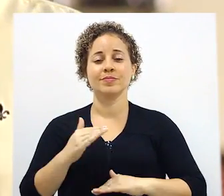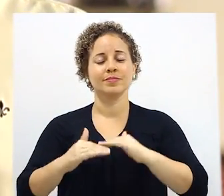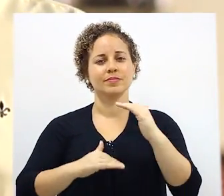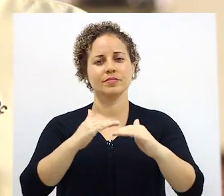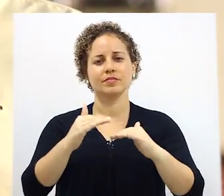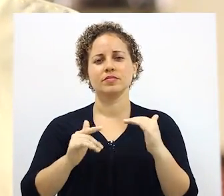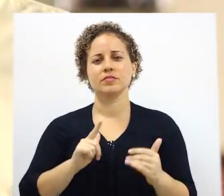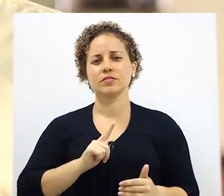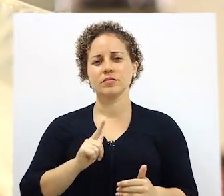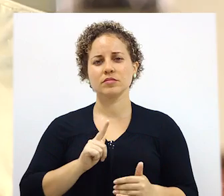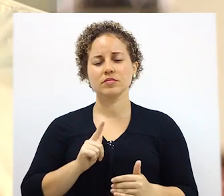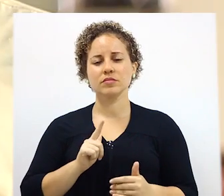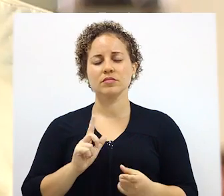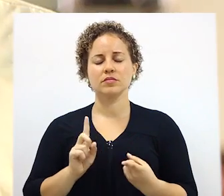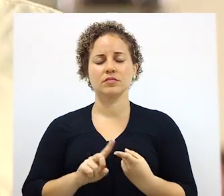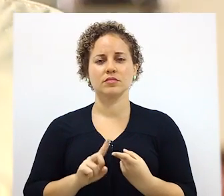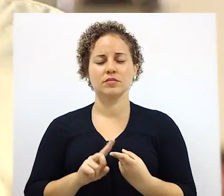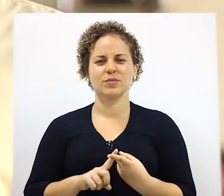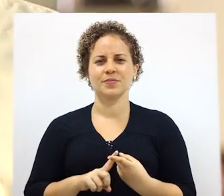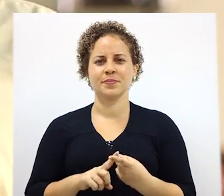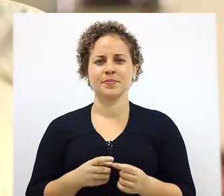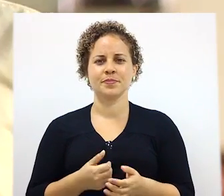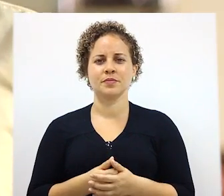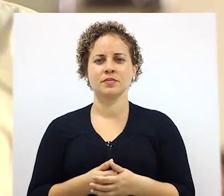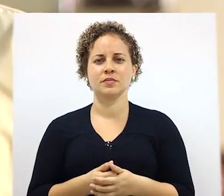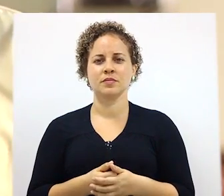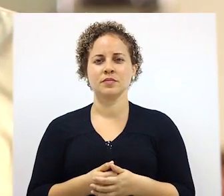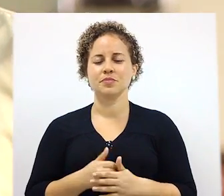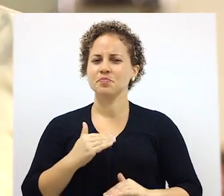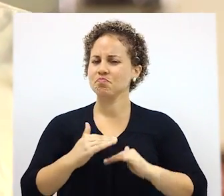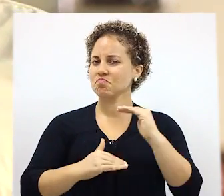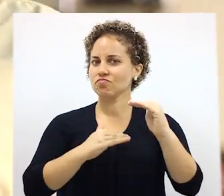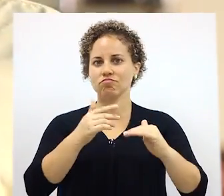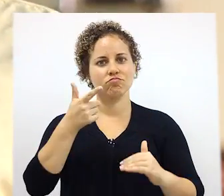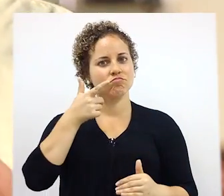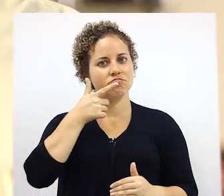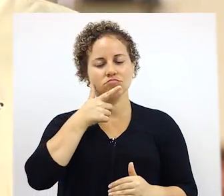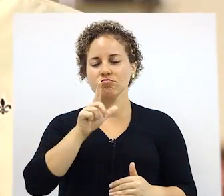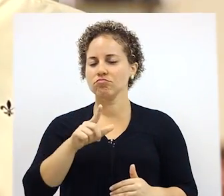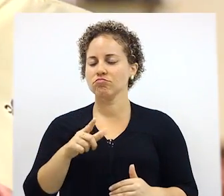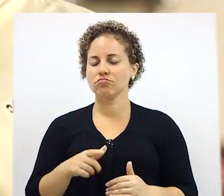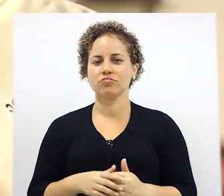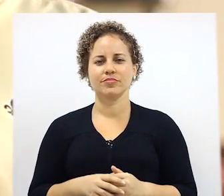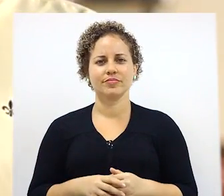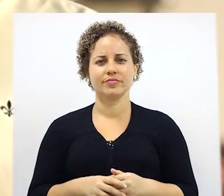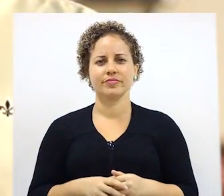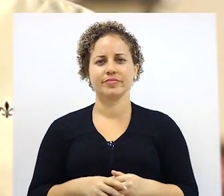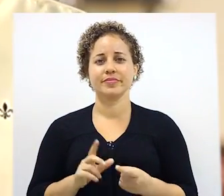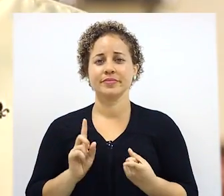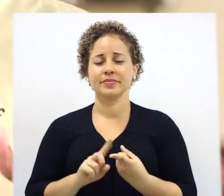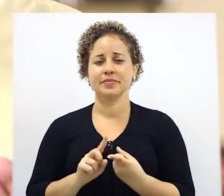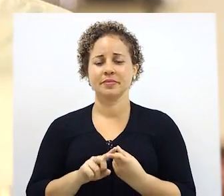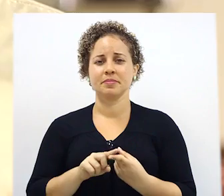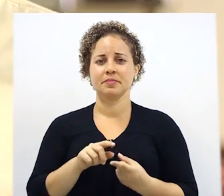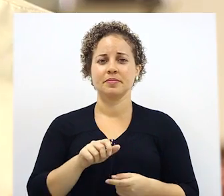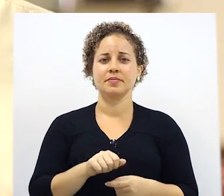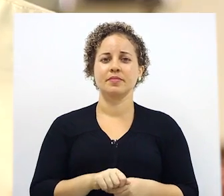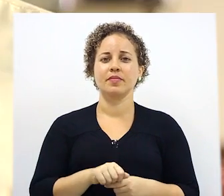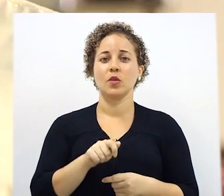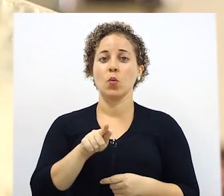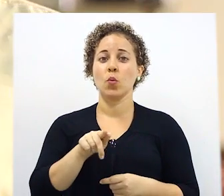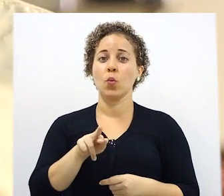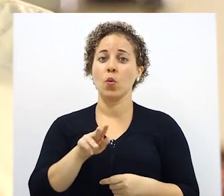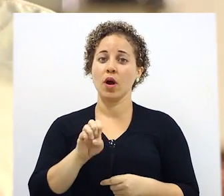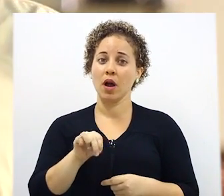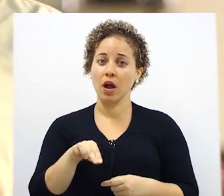crescimento. E em relação aos outros setores, não cresceram, né, os outros setores, e a agropecuária, o